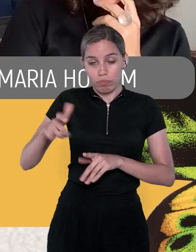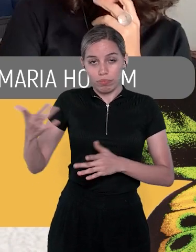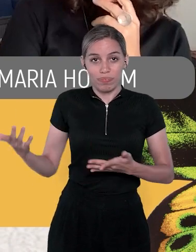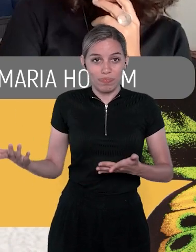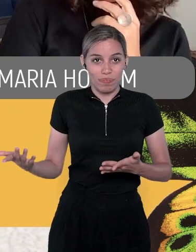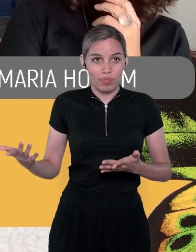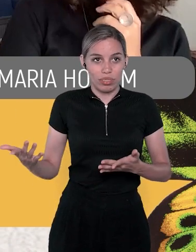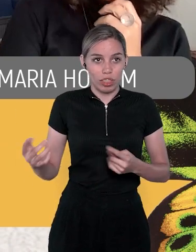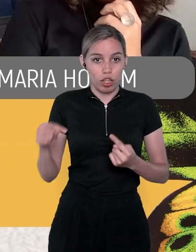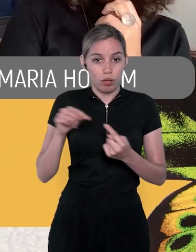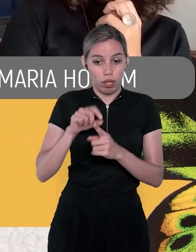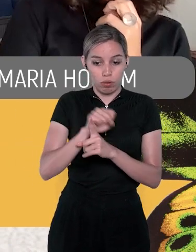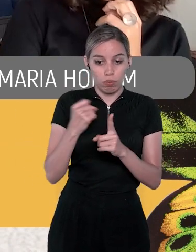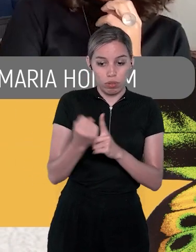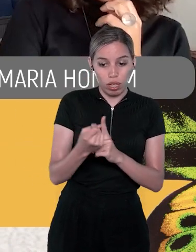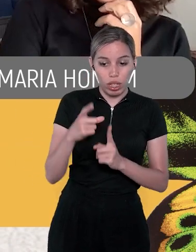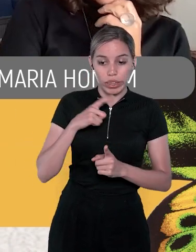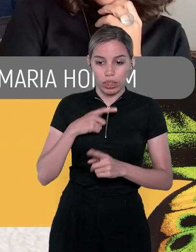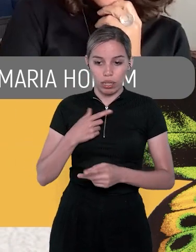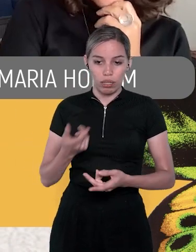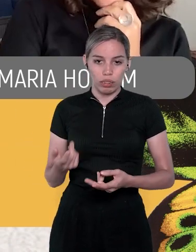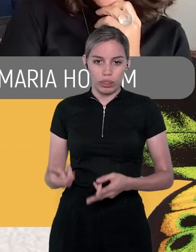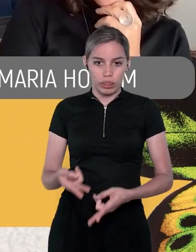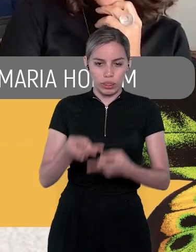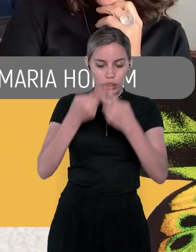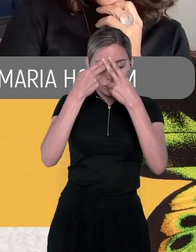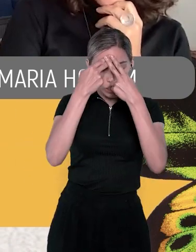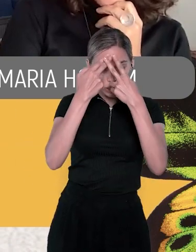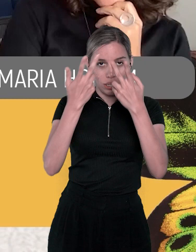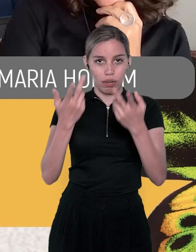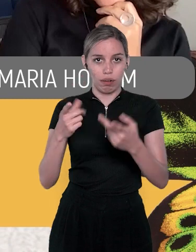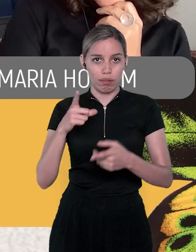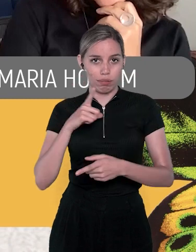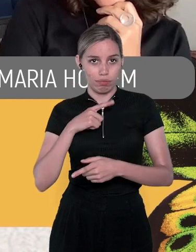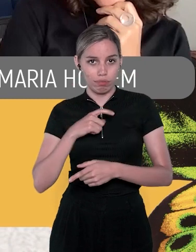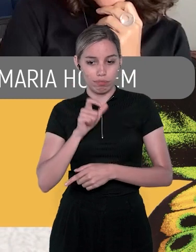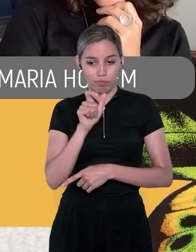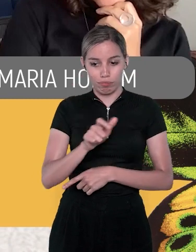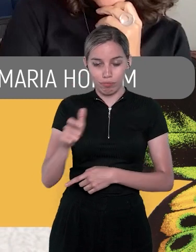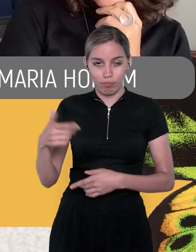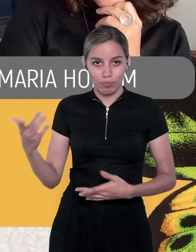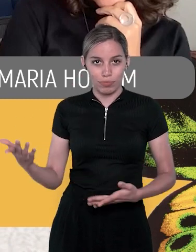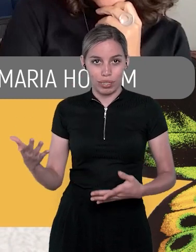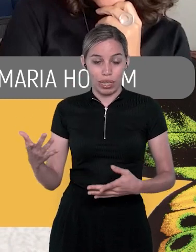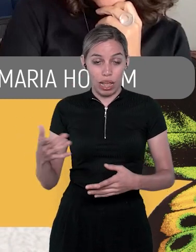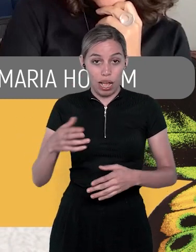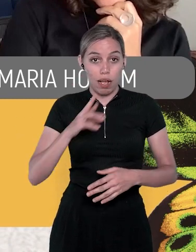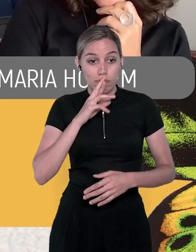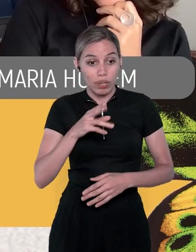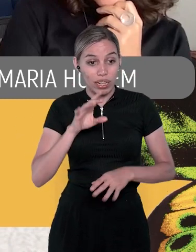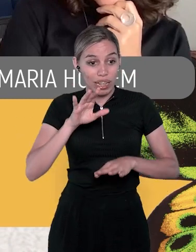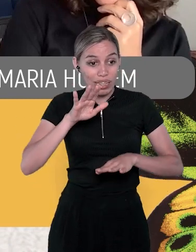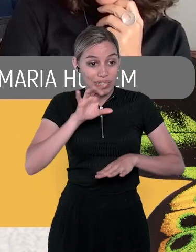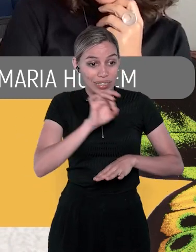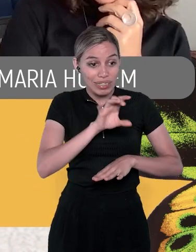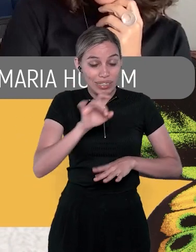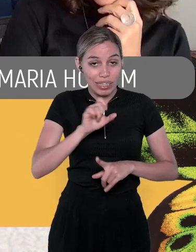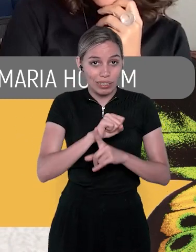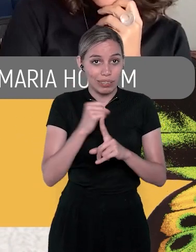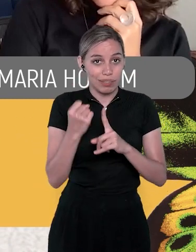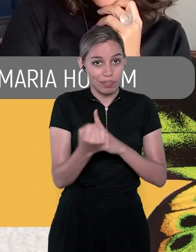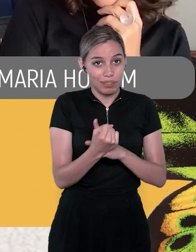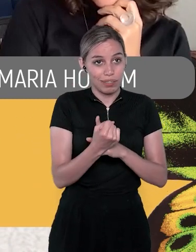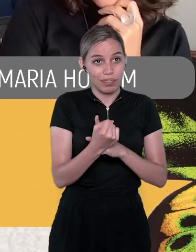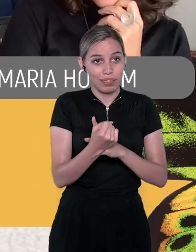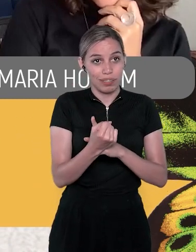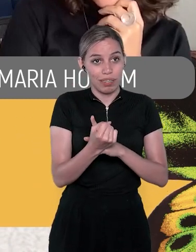seus recalques, traz os seus traumas, traz os seus... Né, problemas, e aí a resposta que cada sociedade dá é específica